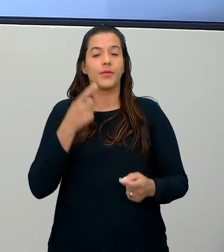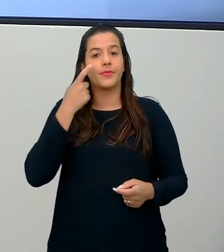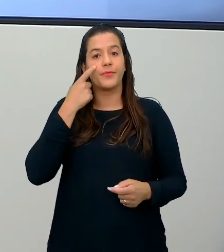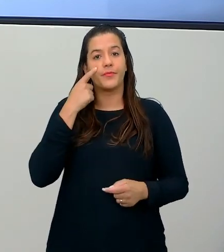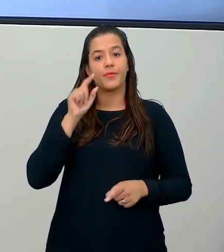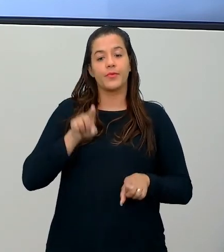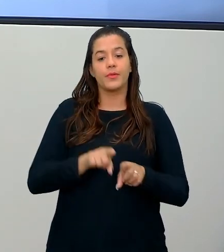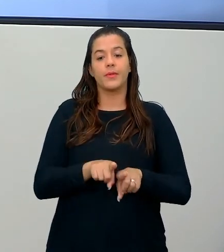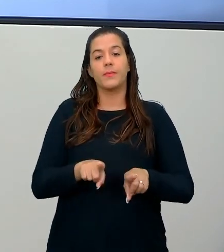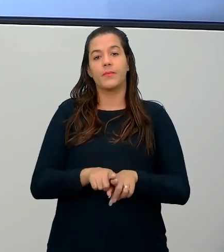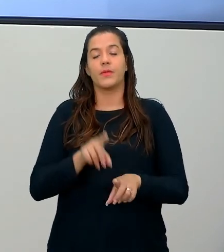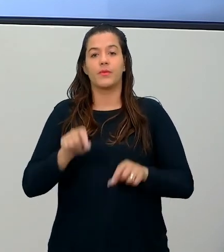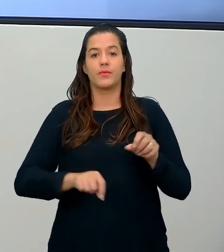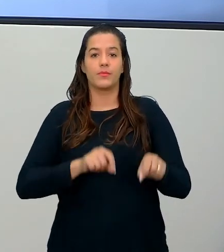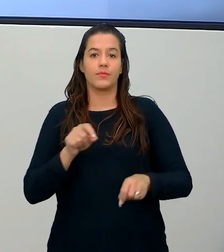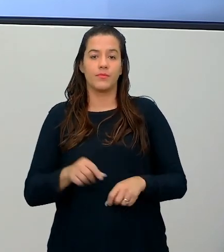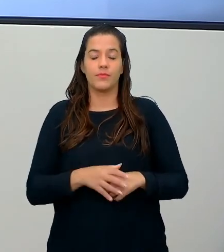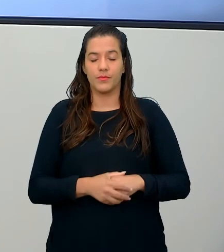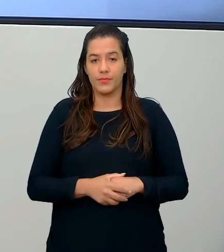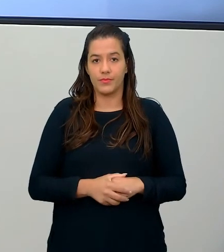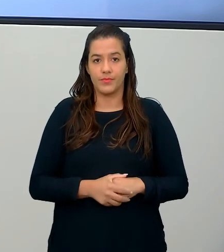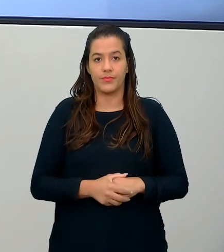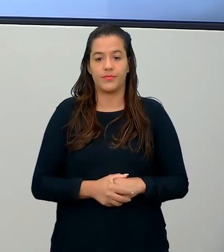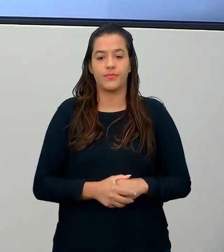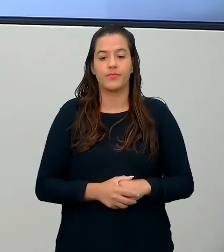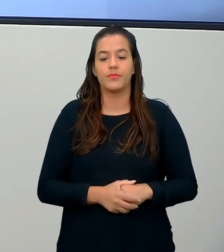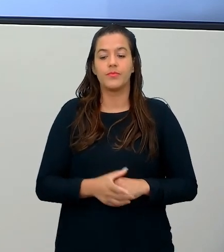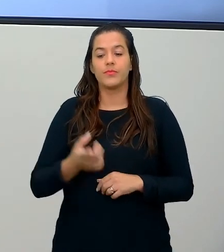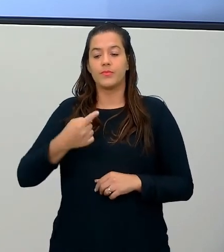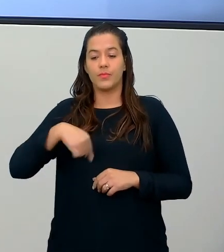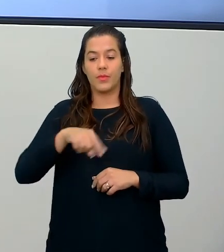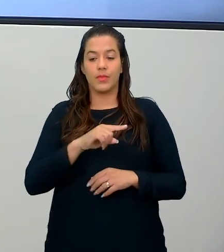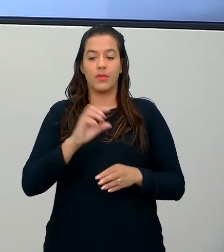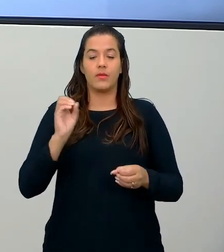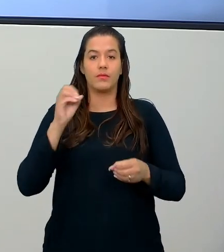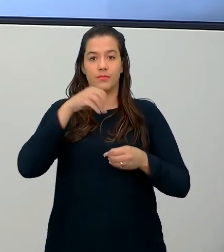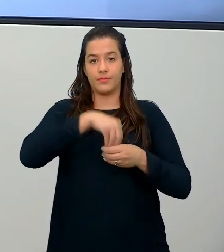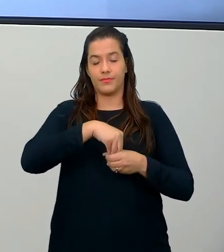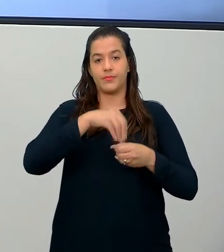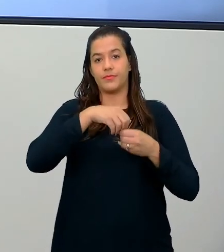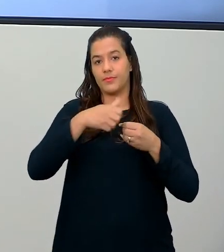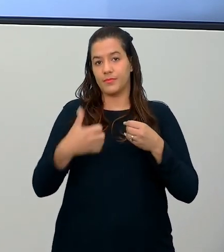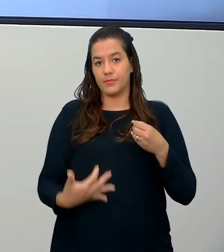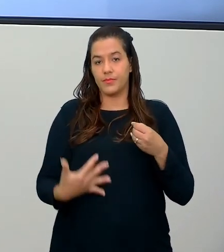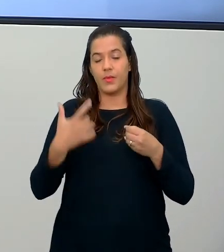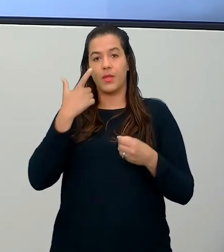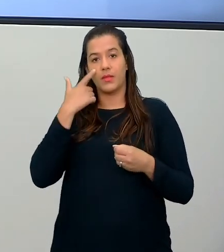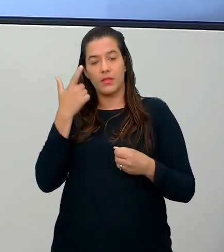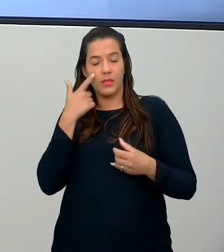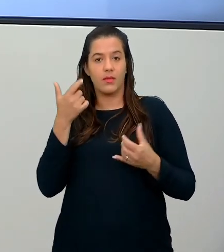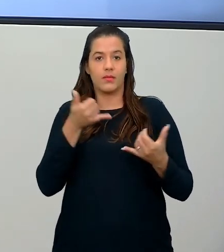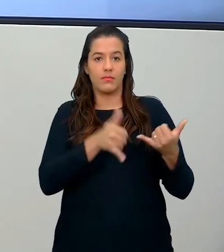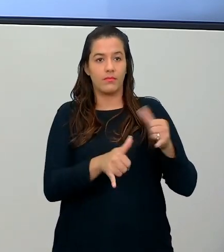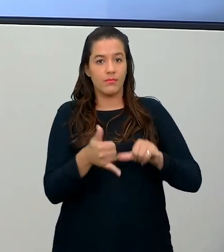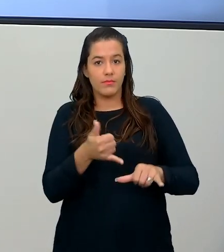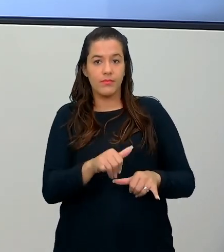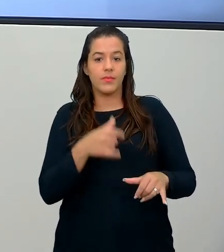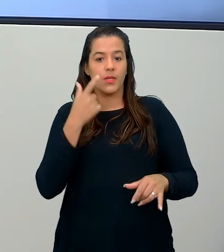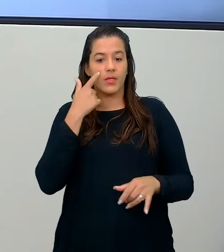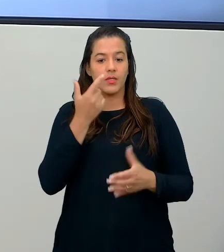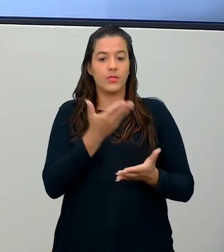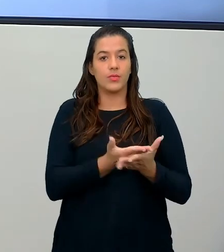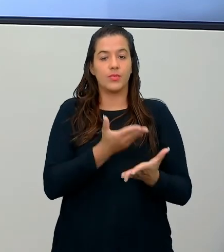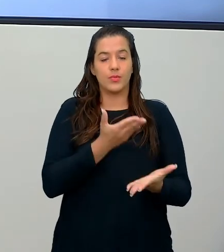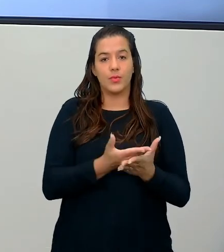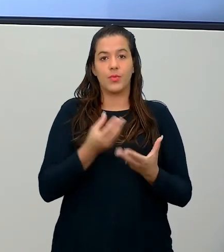no vídeo foi justamente a parte da composição deles. Então, a gente tem minerais, que foi o que a gente estudou e